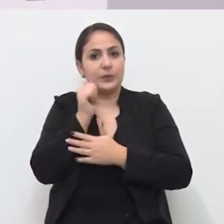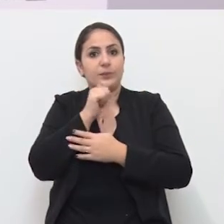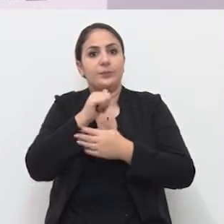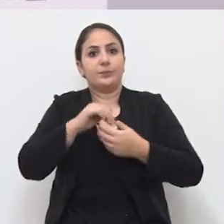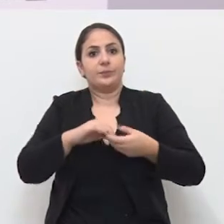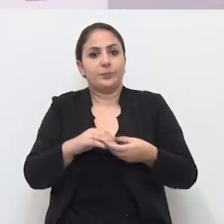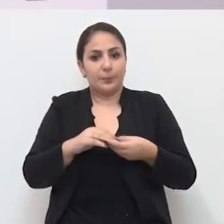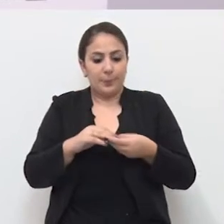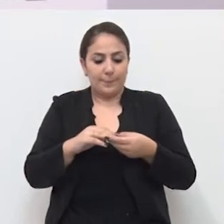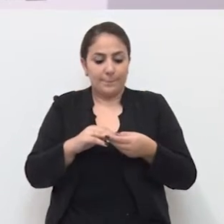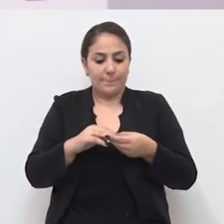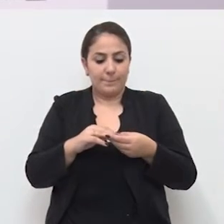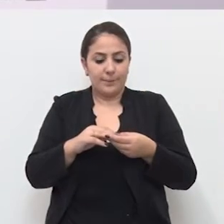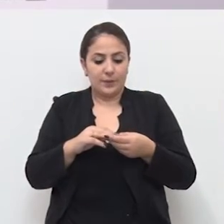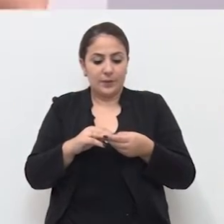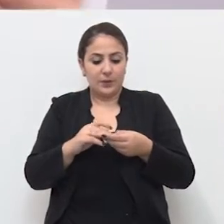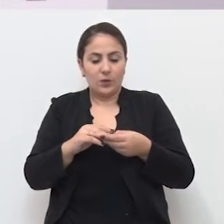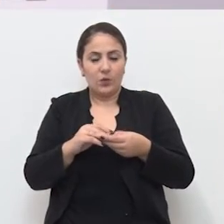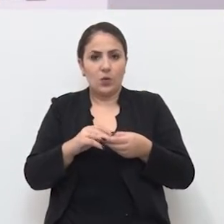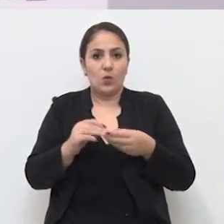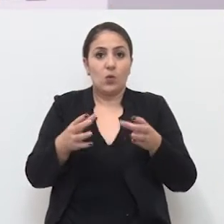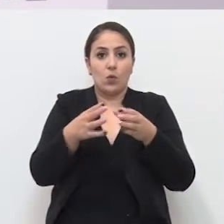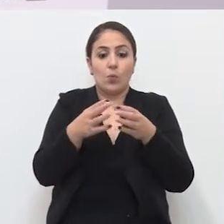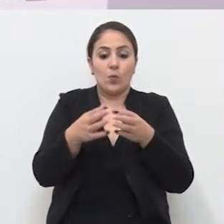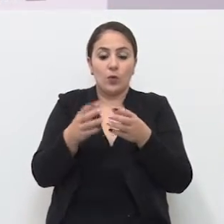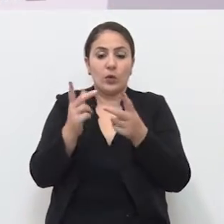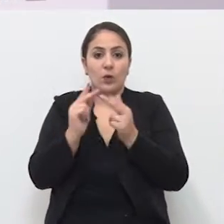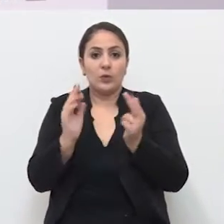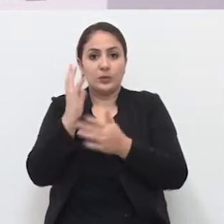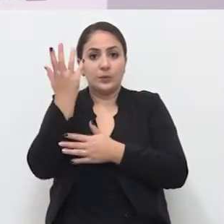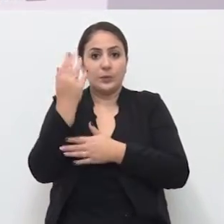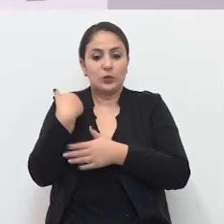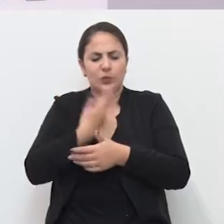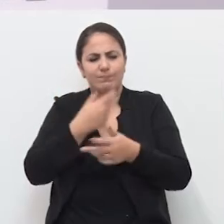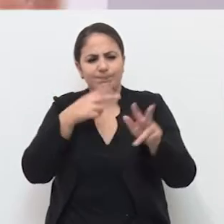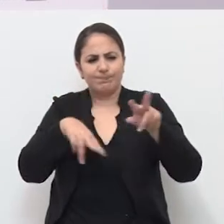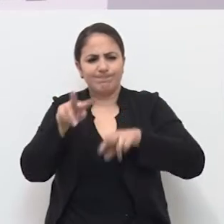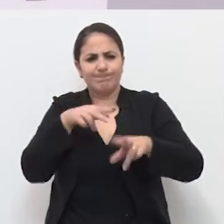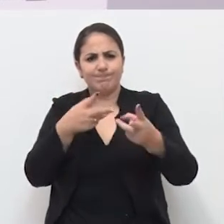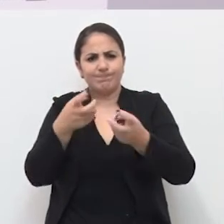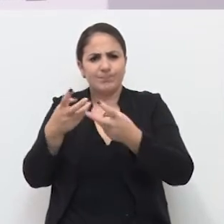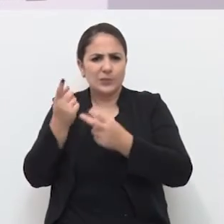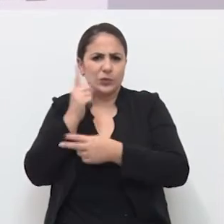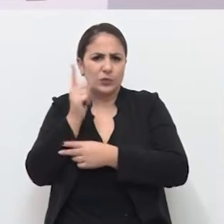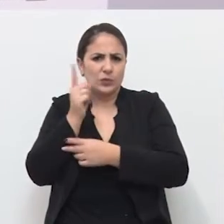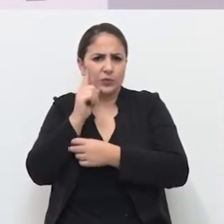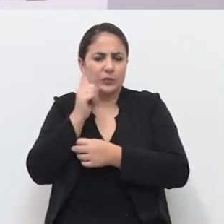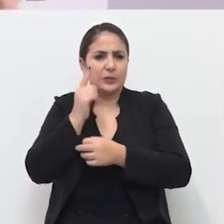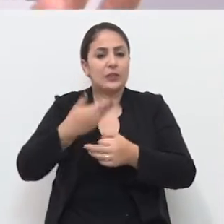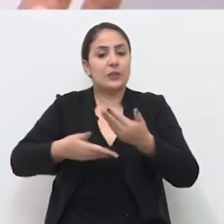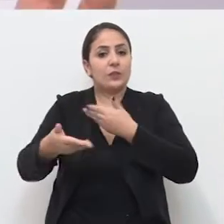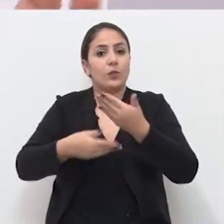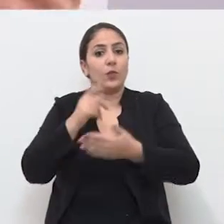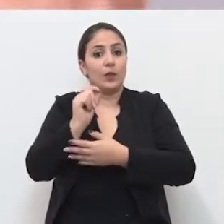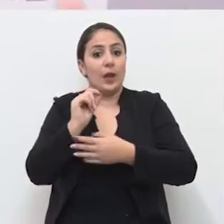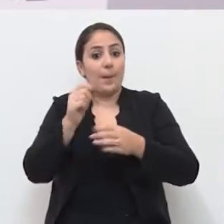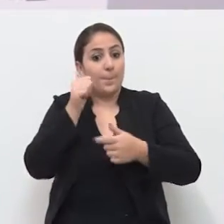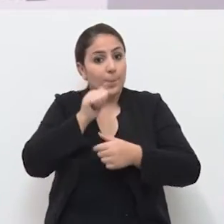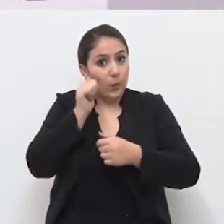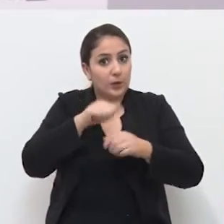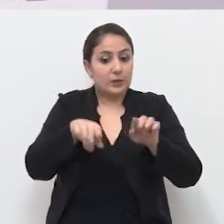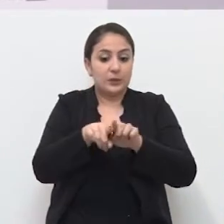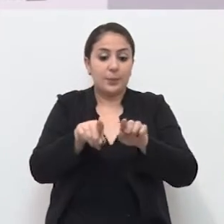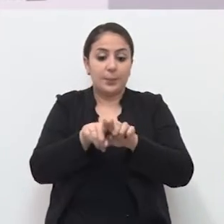mulher, o conjunto de situações que nós visualizamos no dia a dia, que envolve